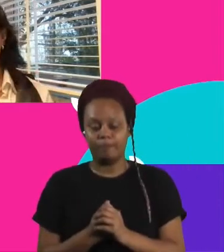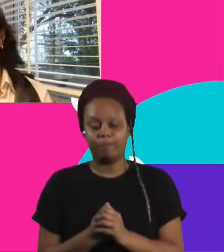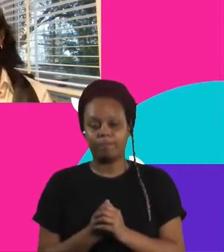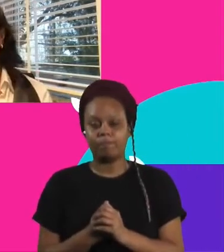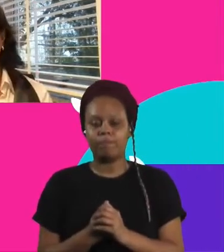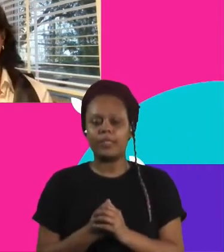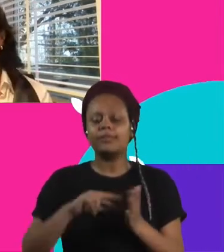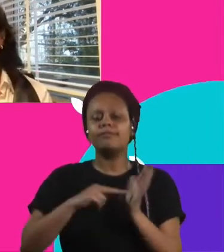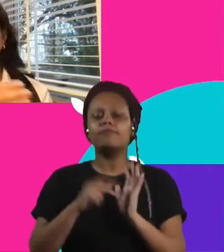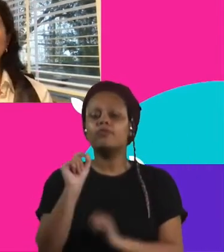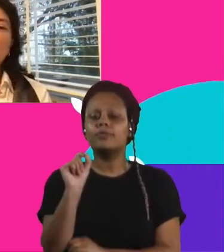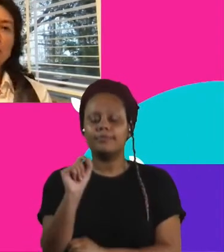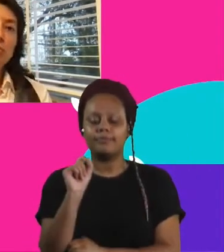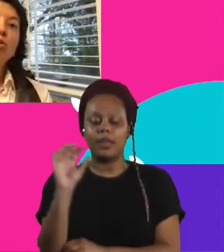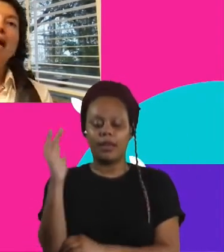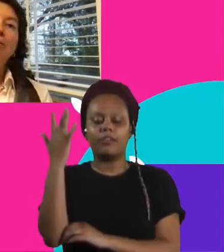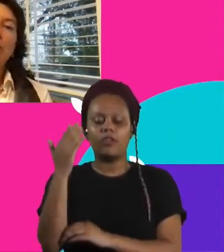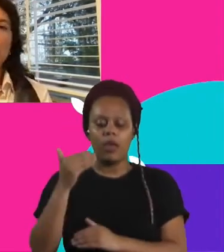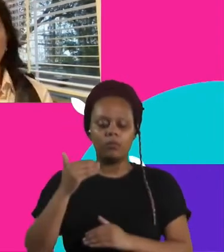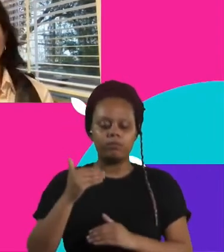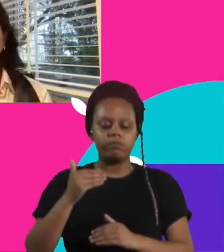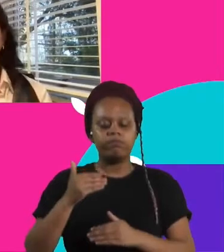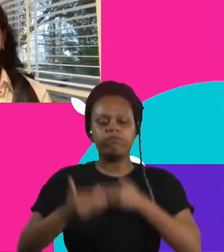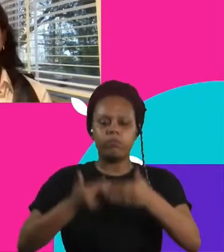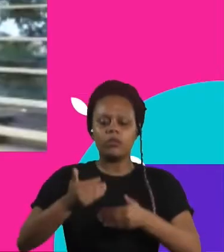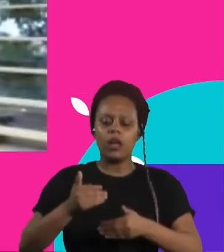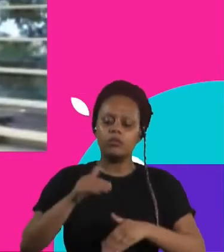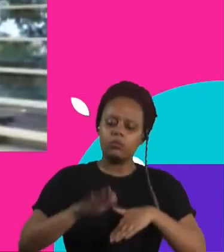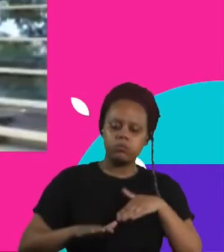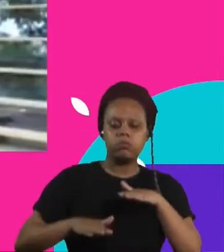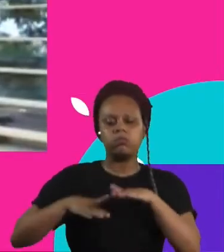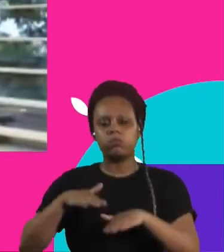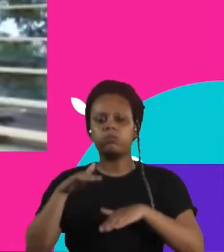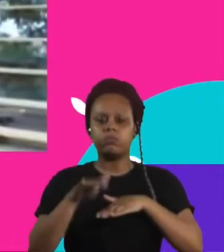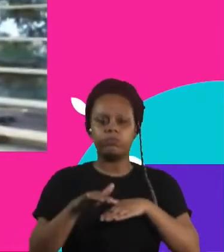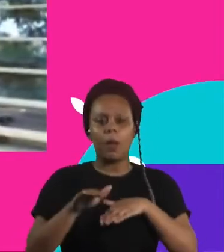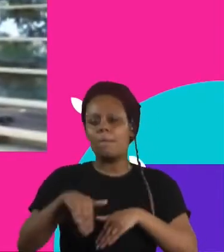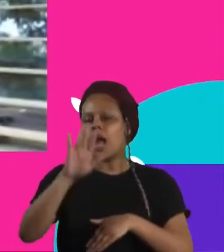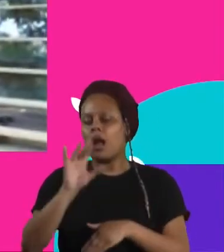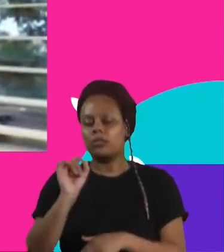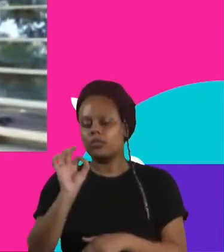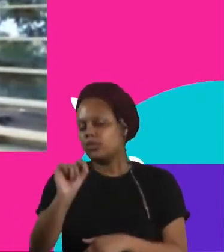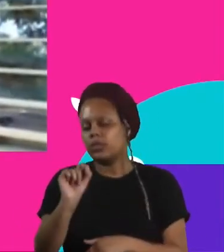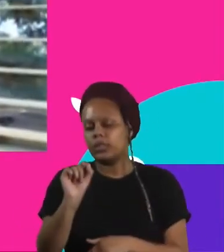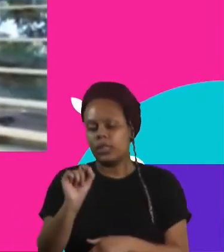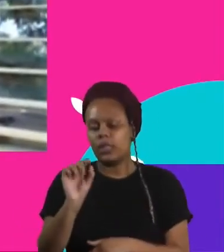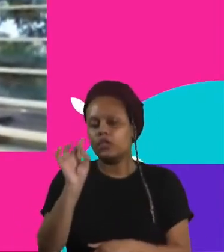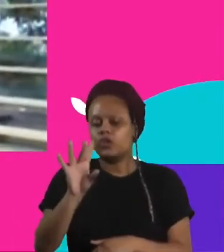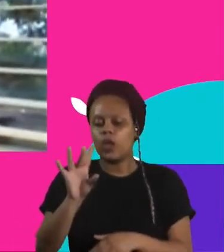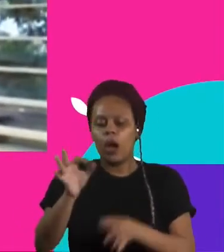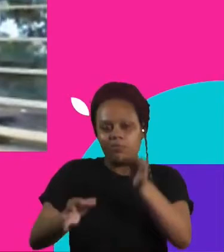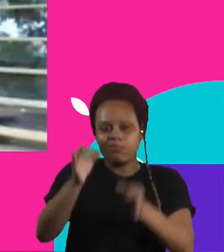série de etapas administrativas, muito mais do que jurídicas, que precisam ser vencidas com celeridade para